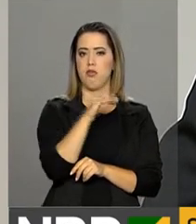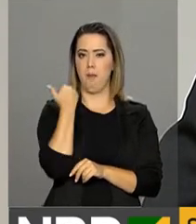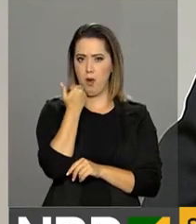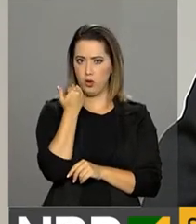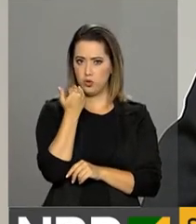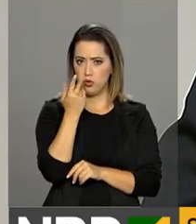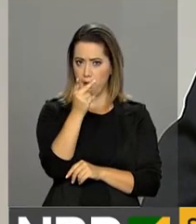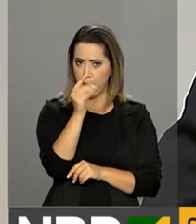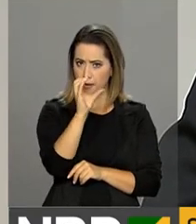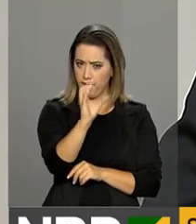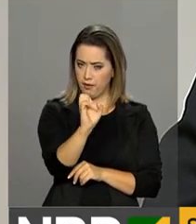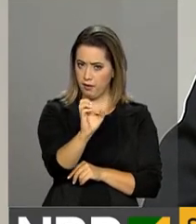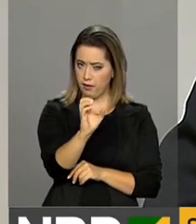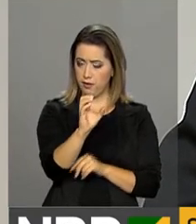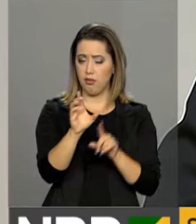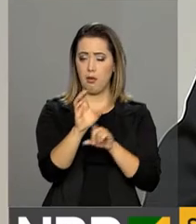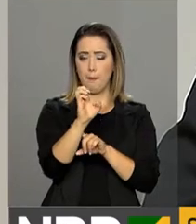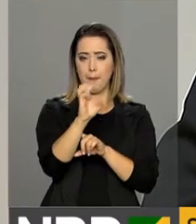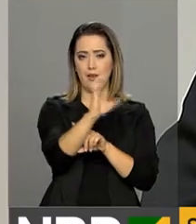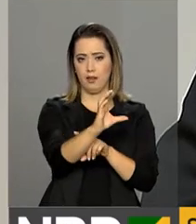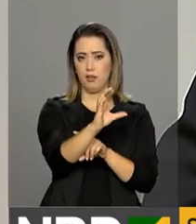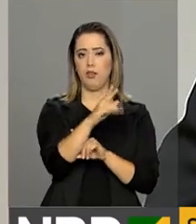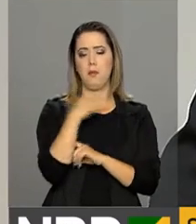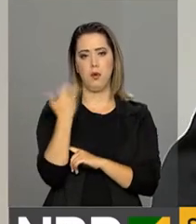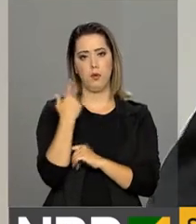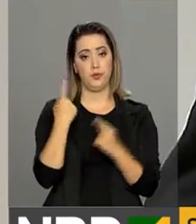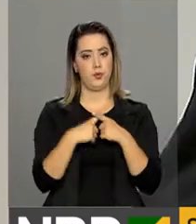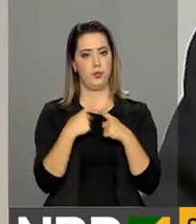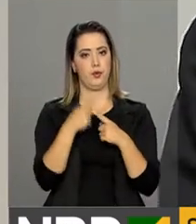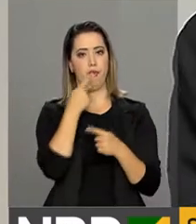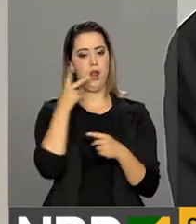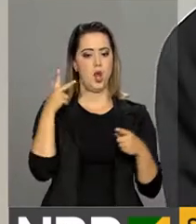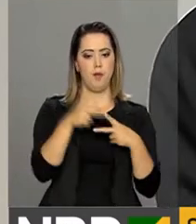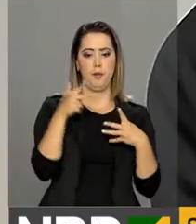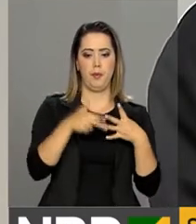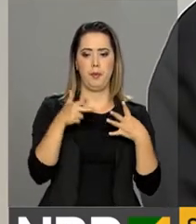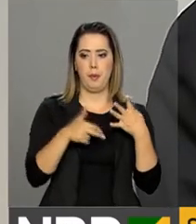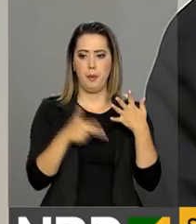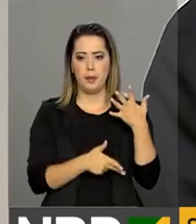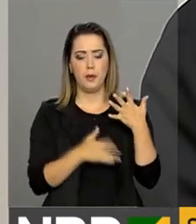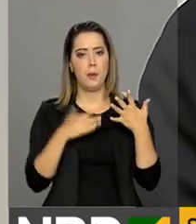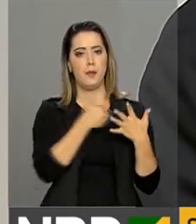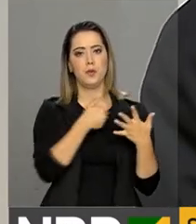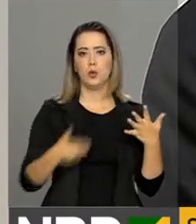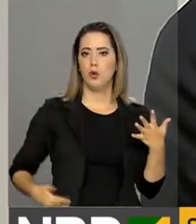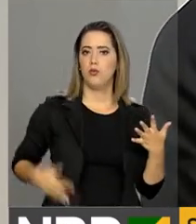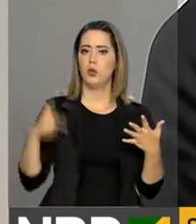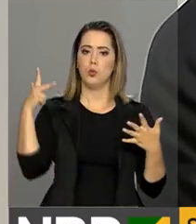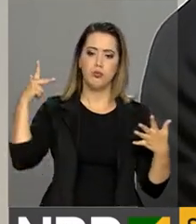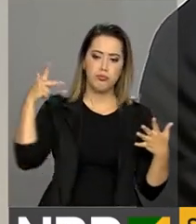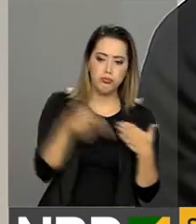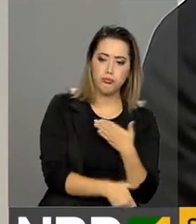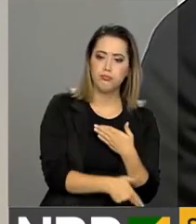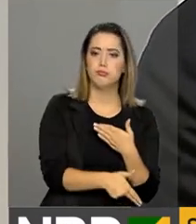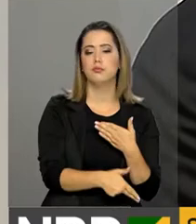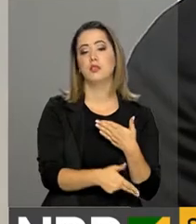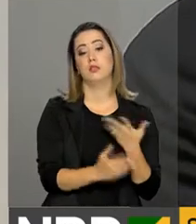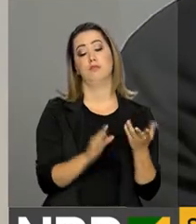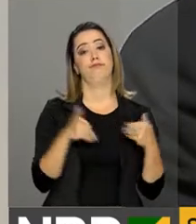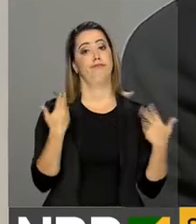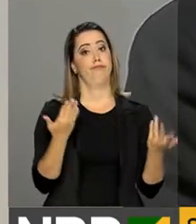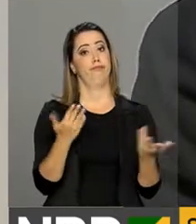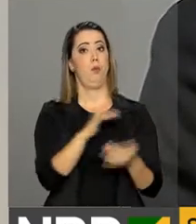dizia-se que como o governo ia cortar da própria carne como iria reduzir os